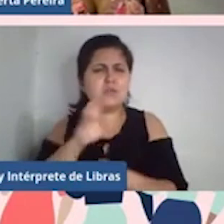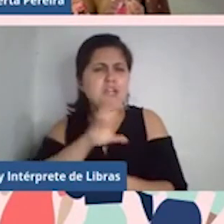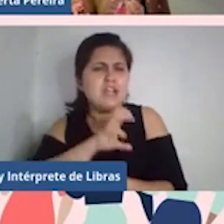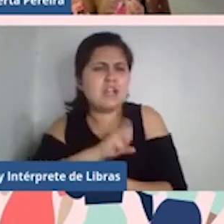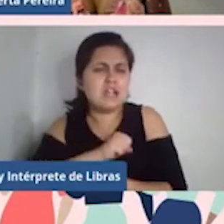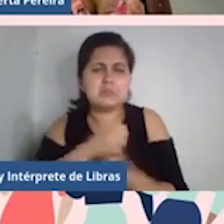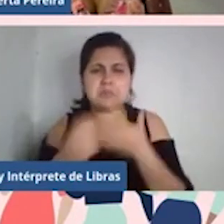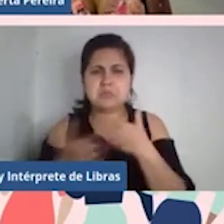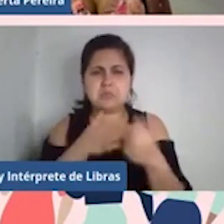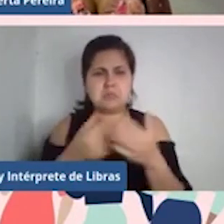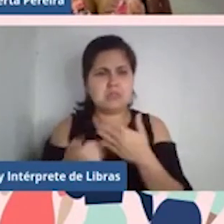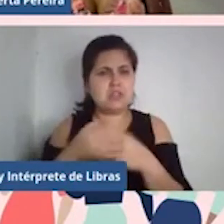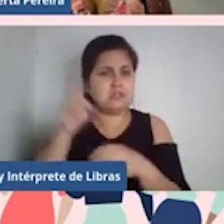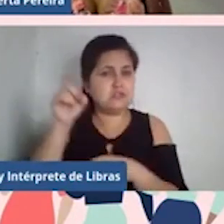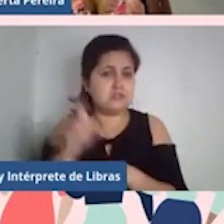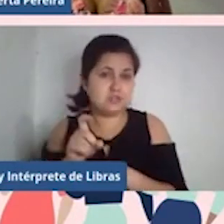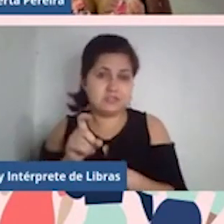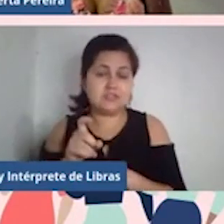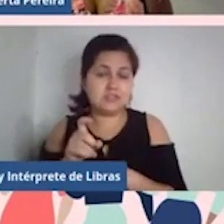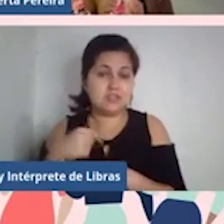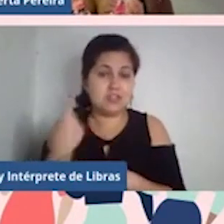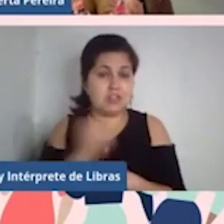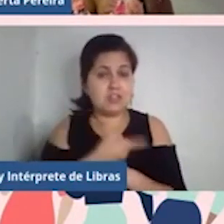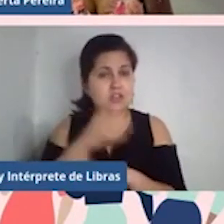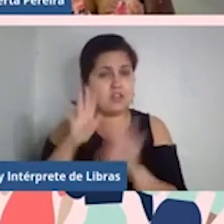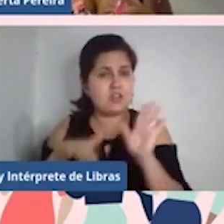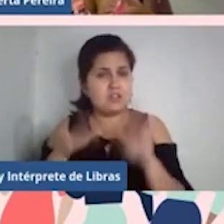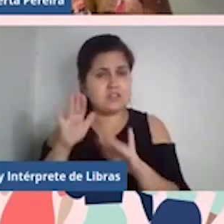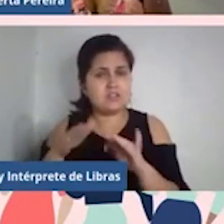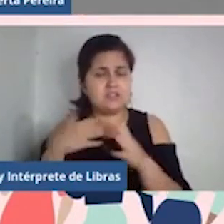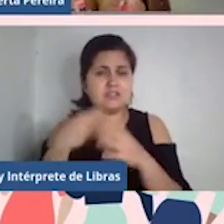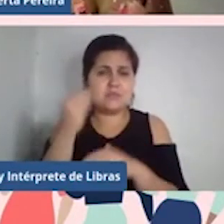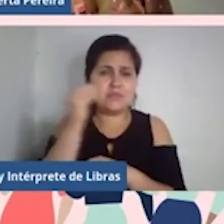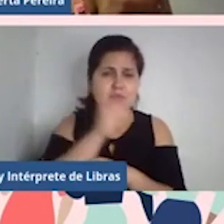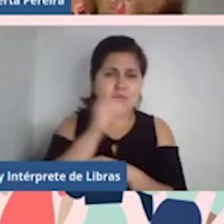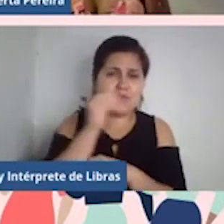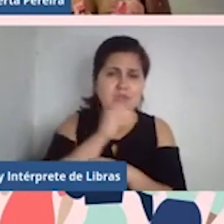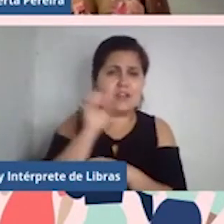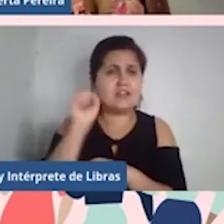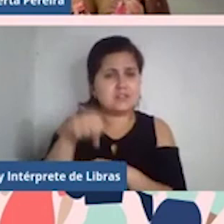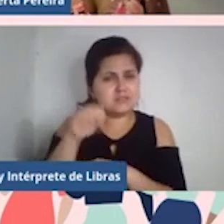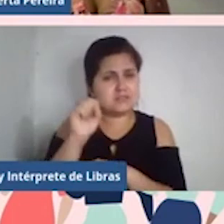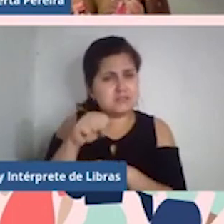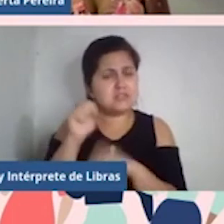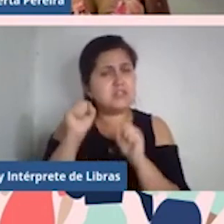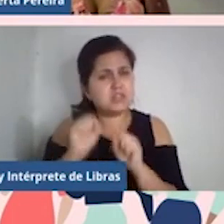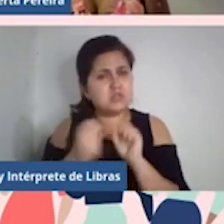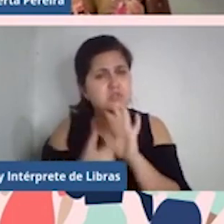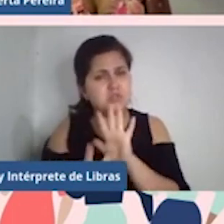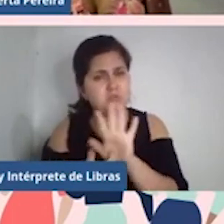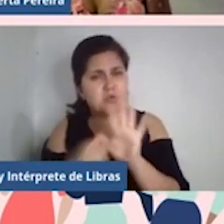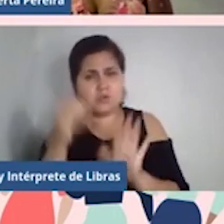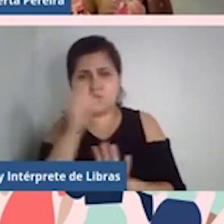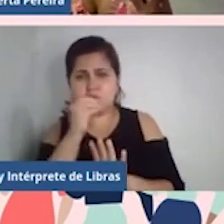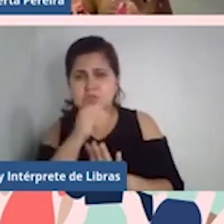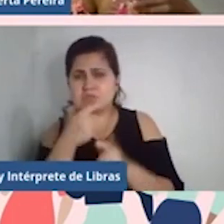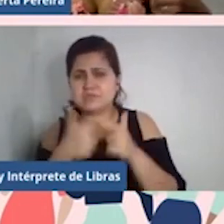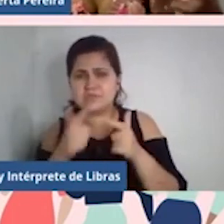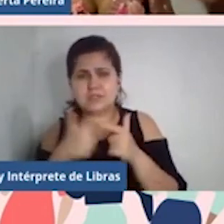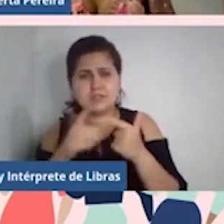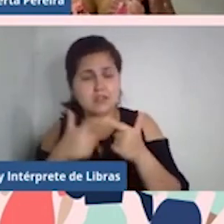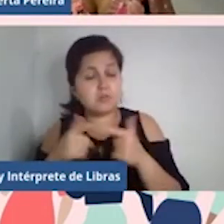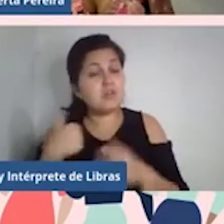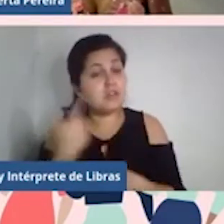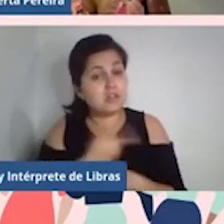seja, né? E que nós, muitas vezes, somos frágeis, sim, e que a gente pode demonstrar essa fragilidade, e que